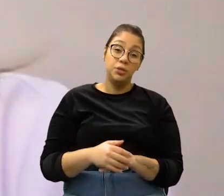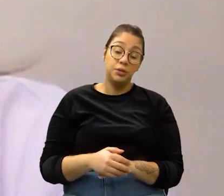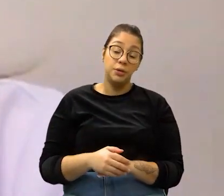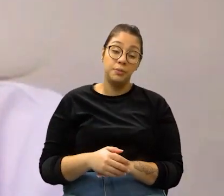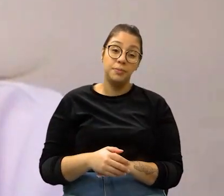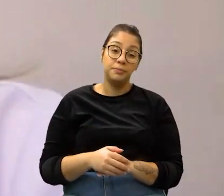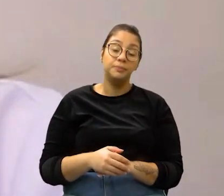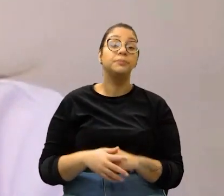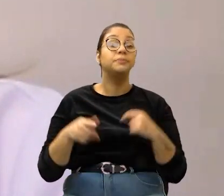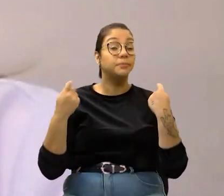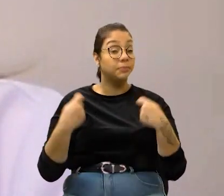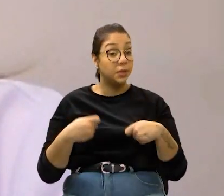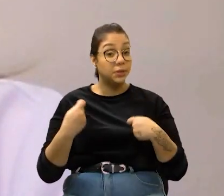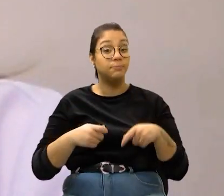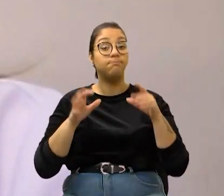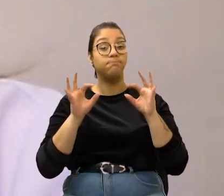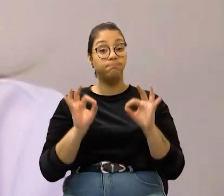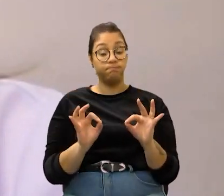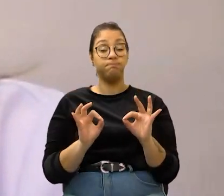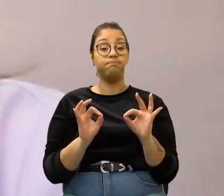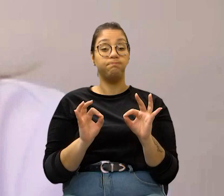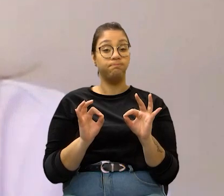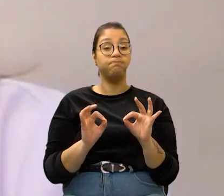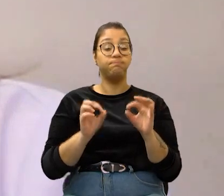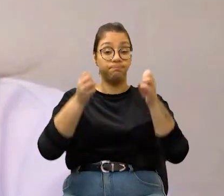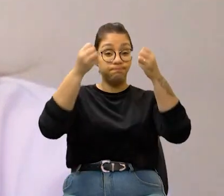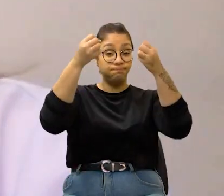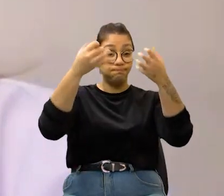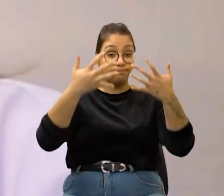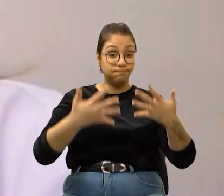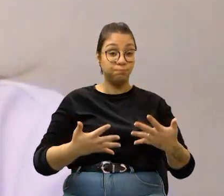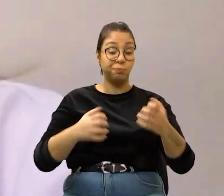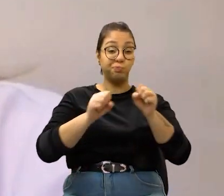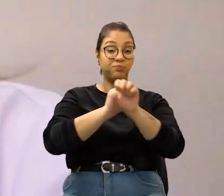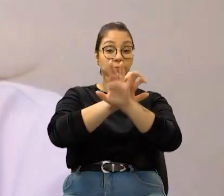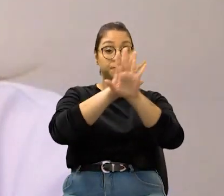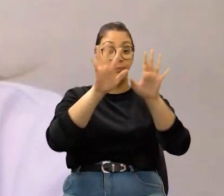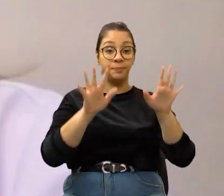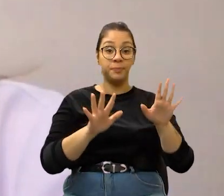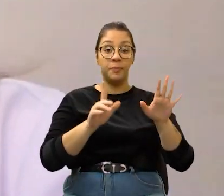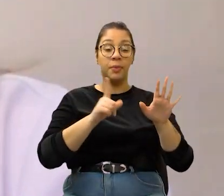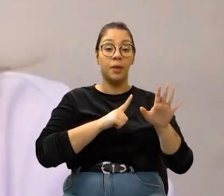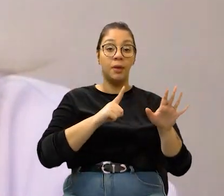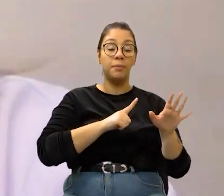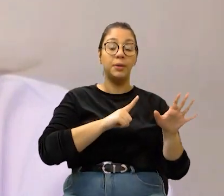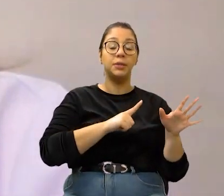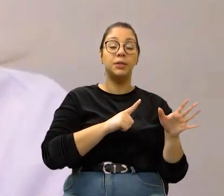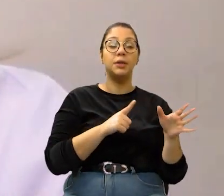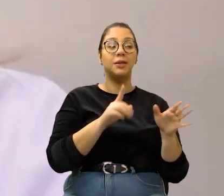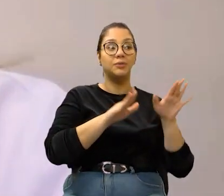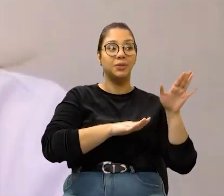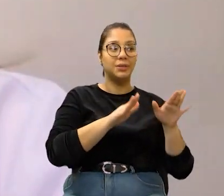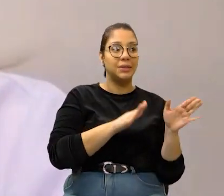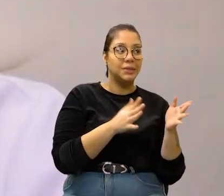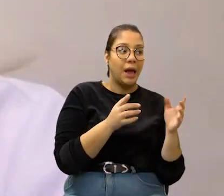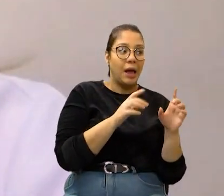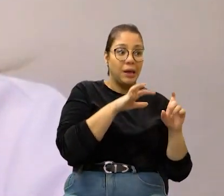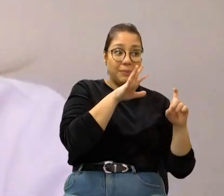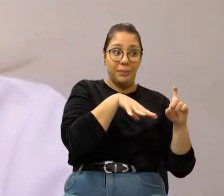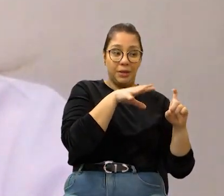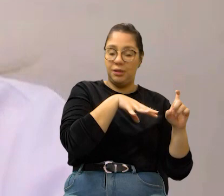existe, né? Ele precisa ser falado, ele precisa ser desmistificado